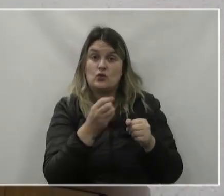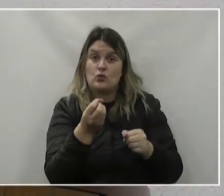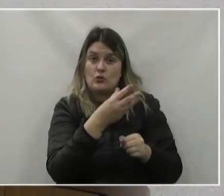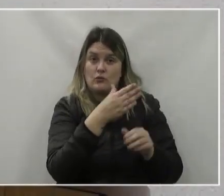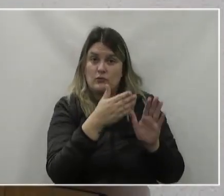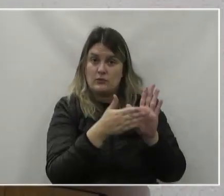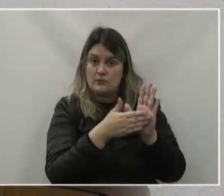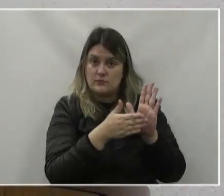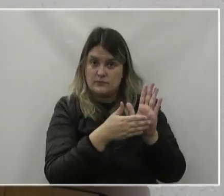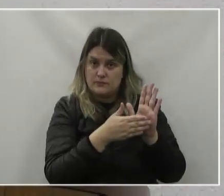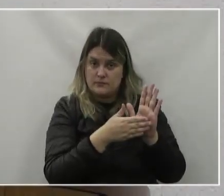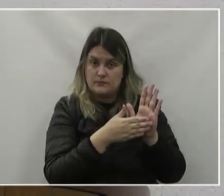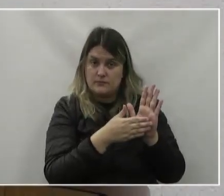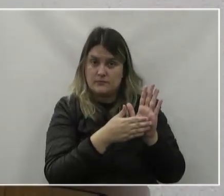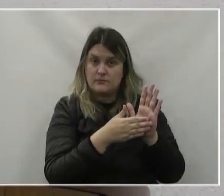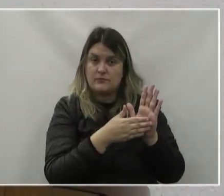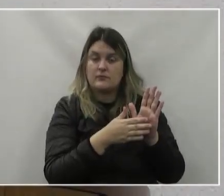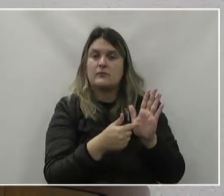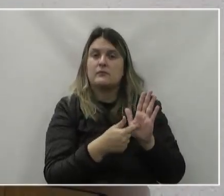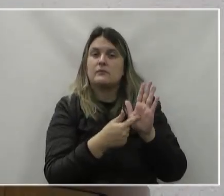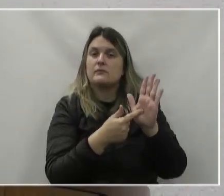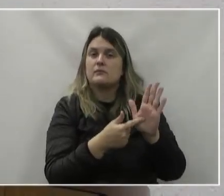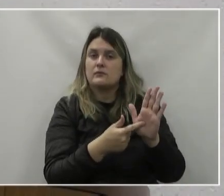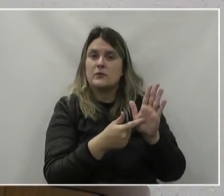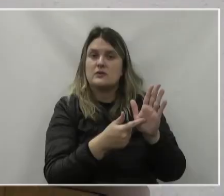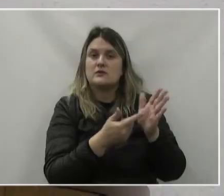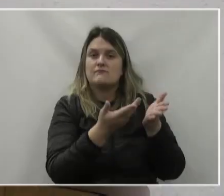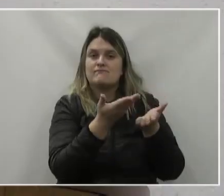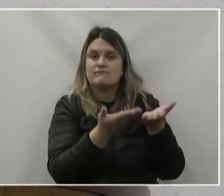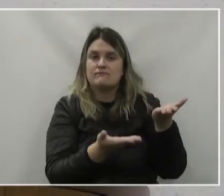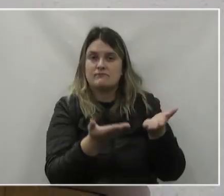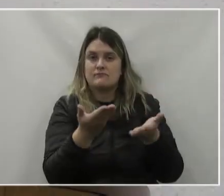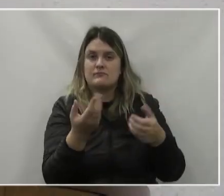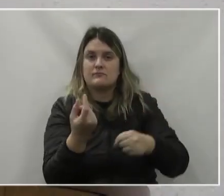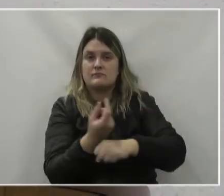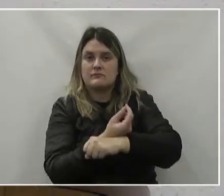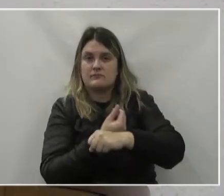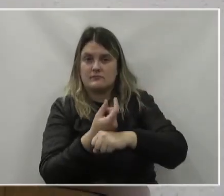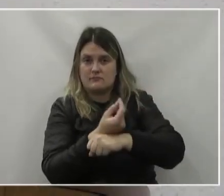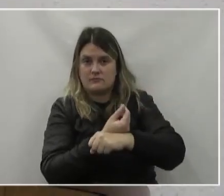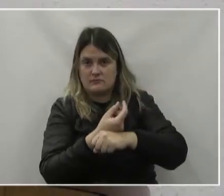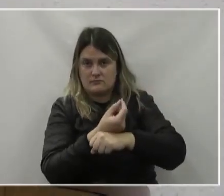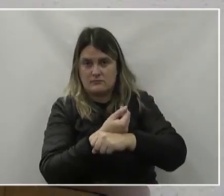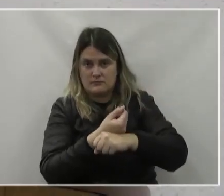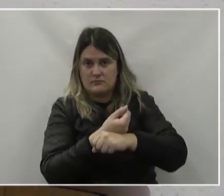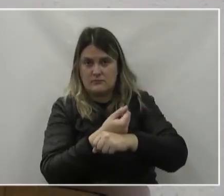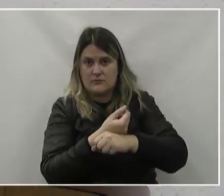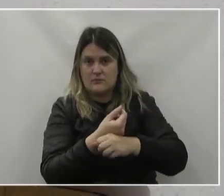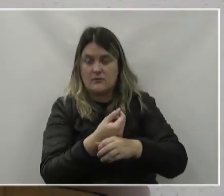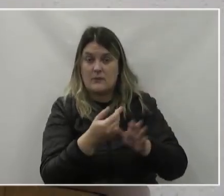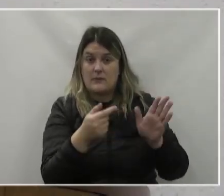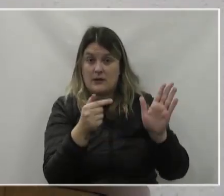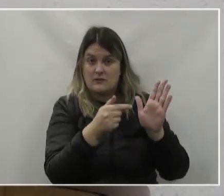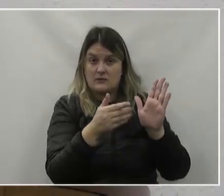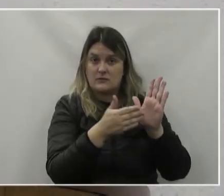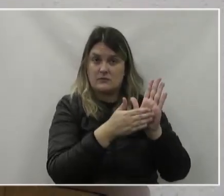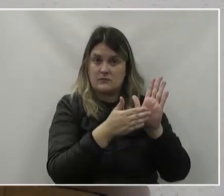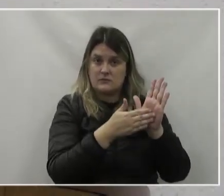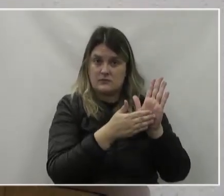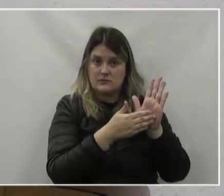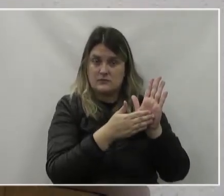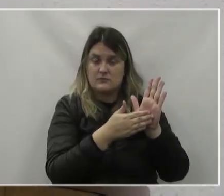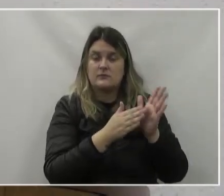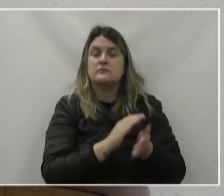desenho que ele traz um equilíbrio financeiro para a proposta, que é o principal,